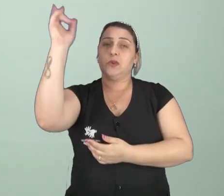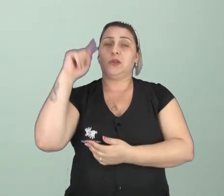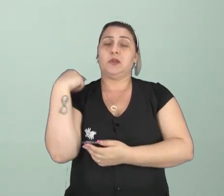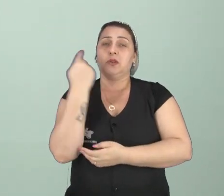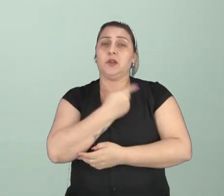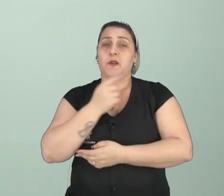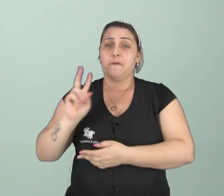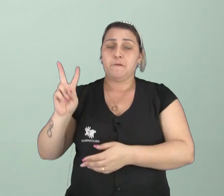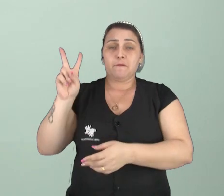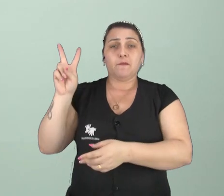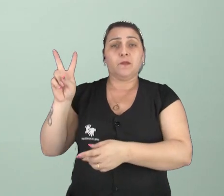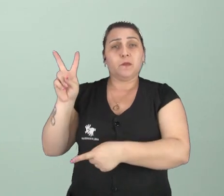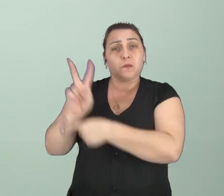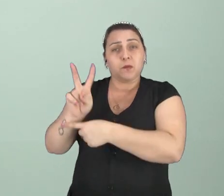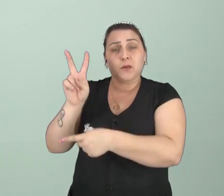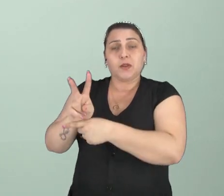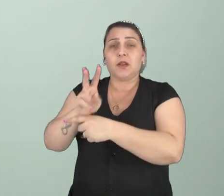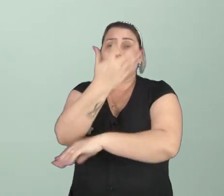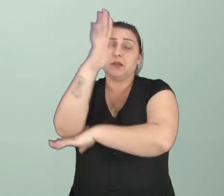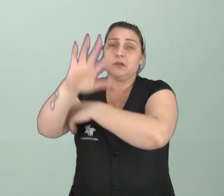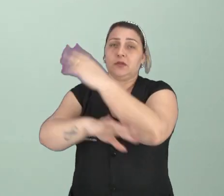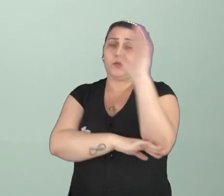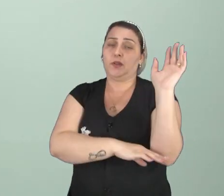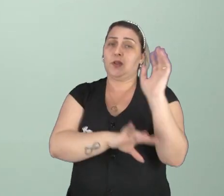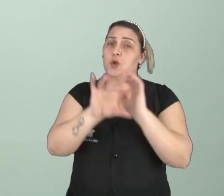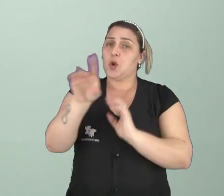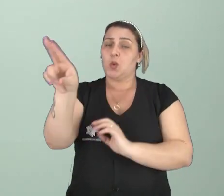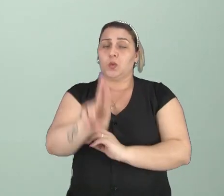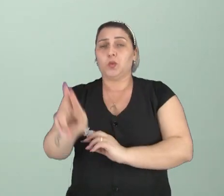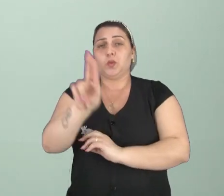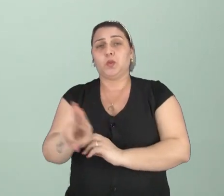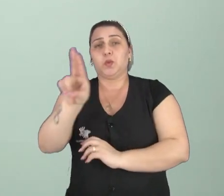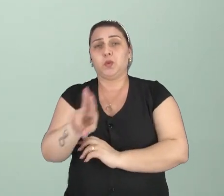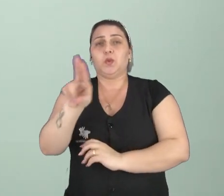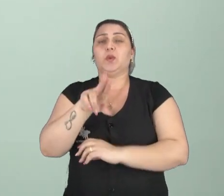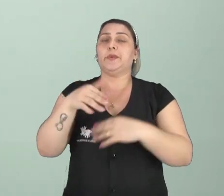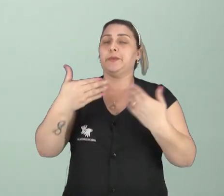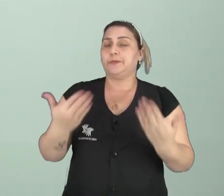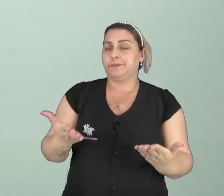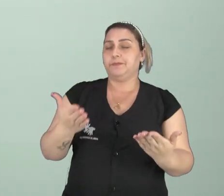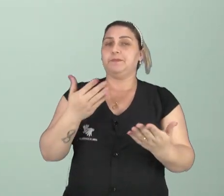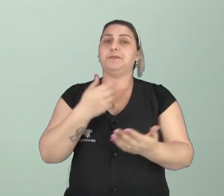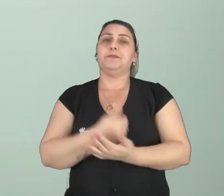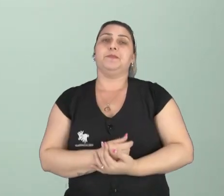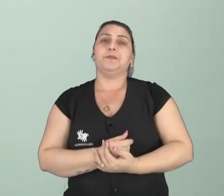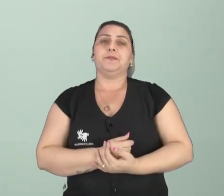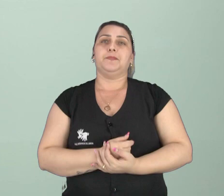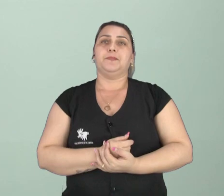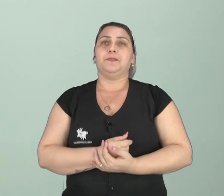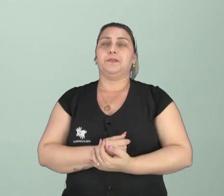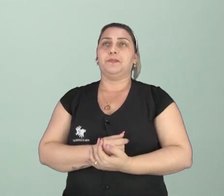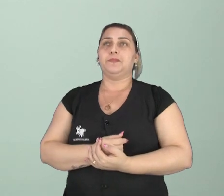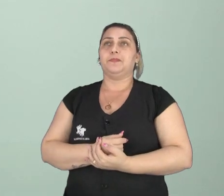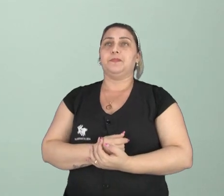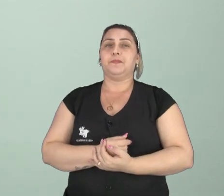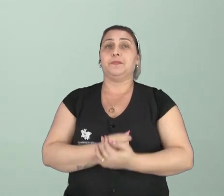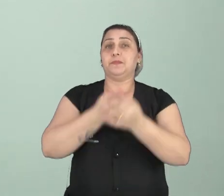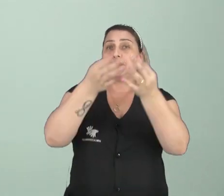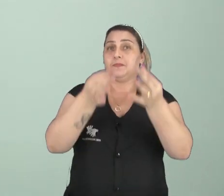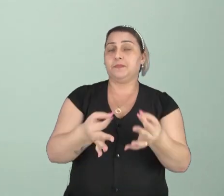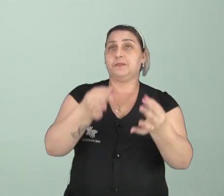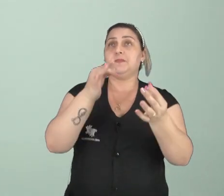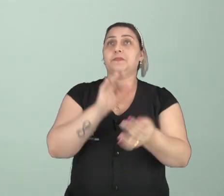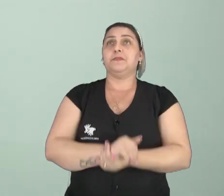gente valorizar a natureza e não só utilizá-la por aquilo que a gente bem acha que vai nos servir,